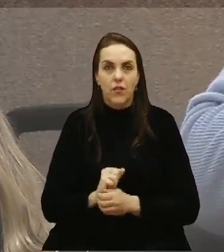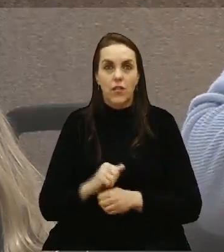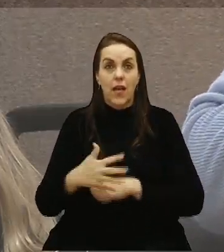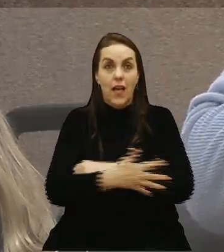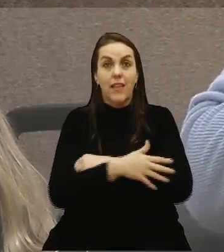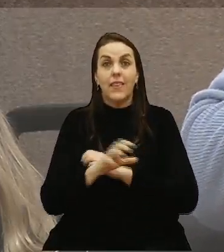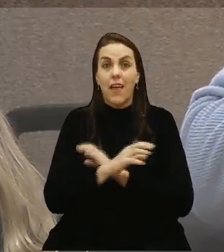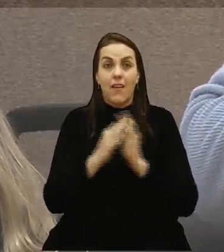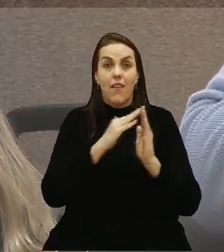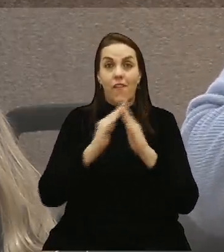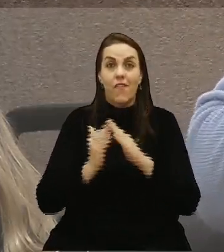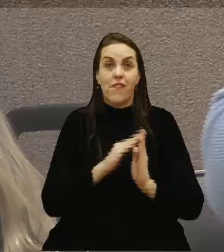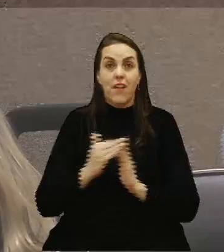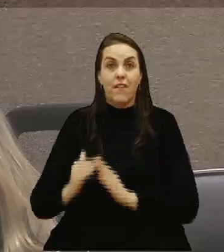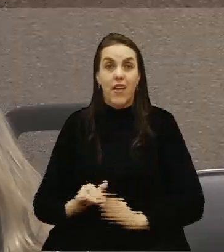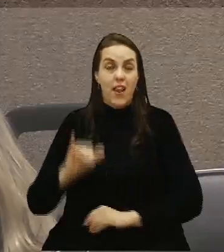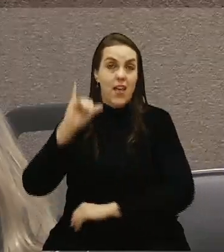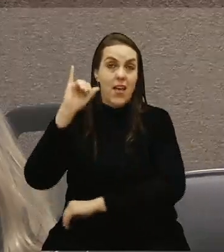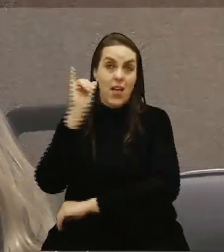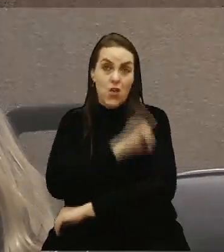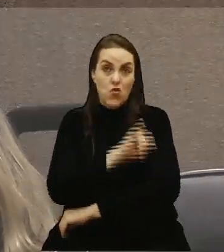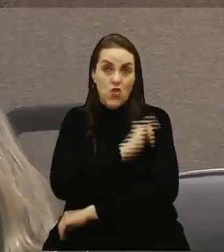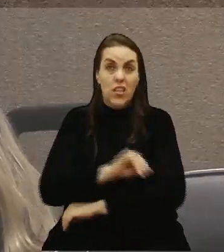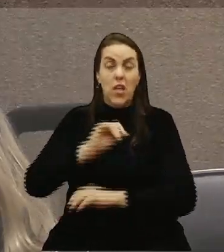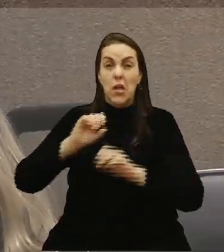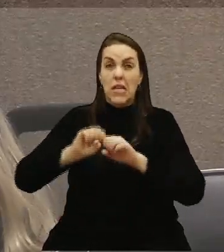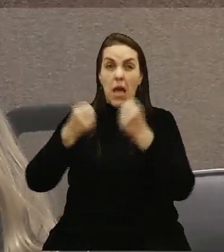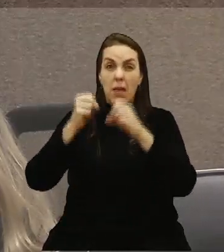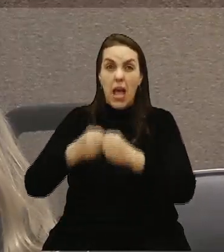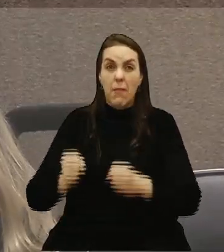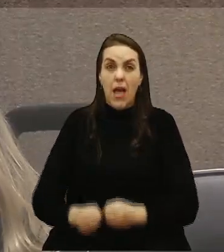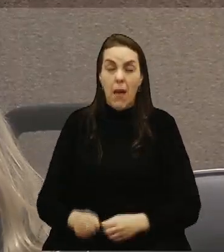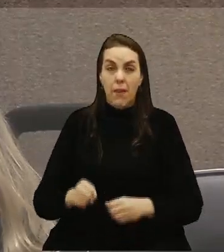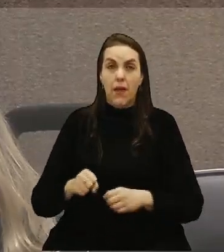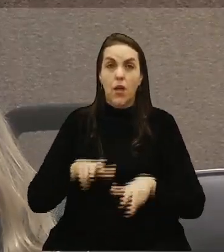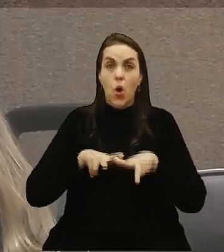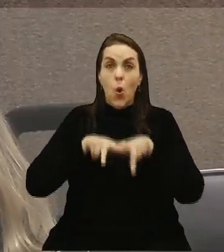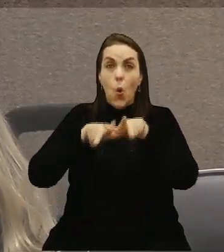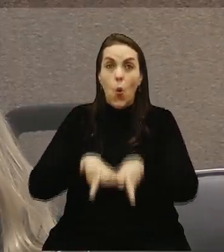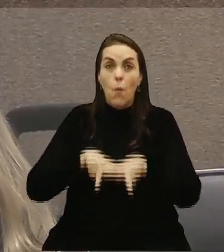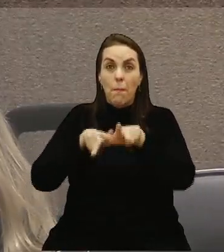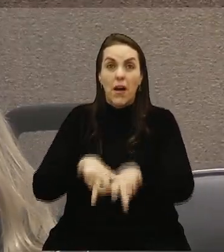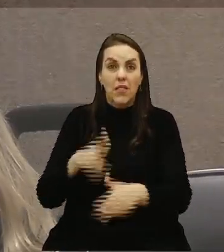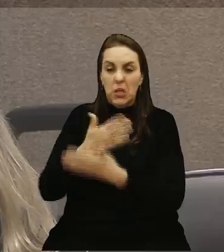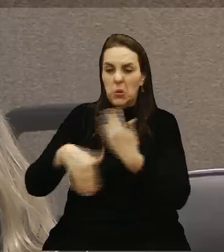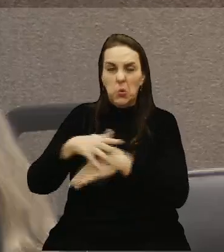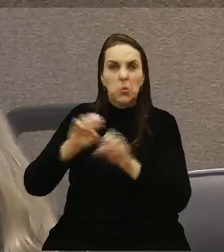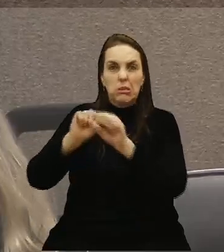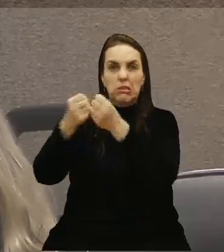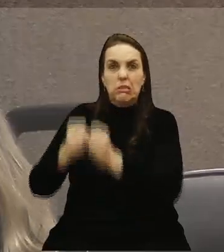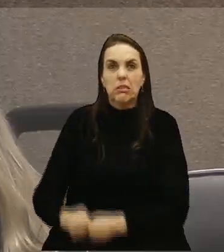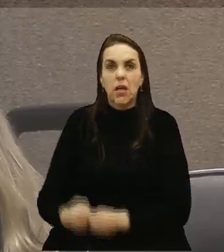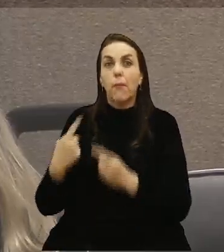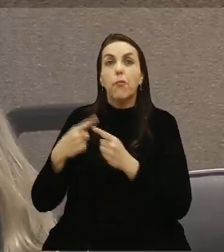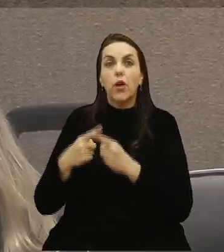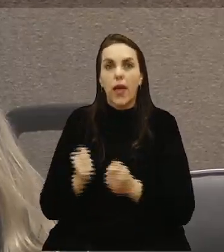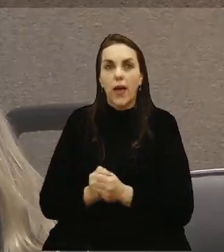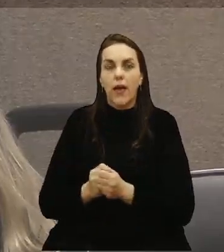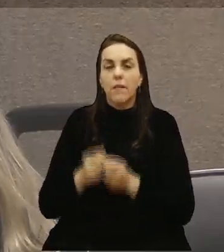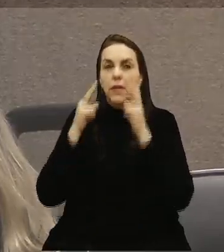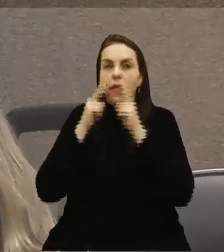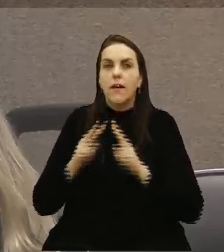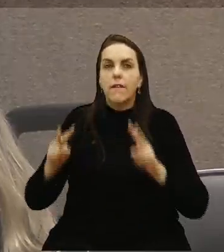semana passada, eles destroem os templos de Umbanda, de religiões afros, para implantar o seu campo de